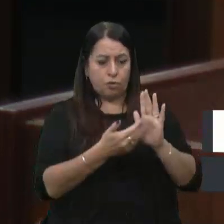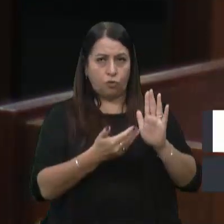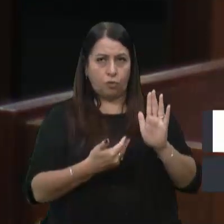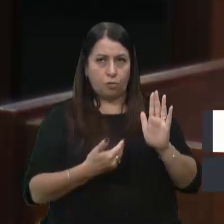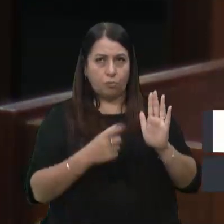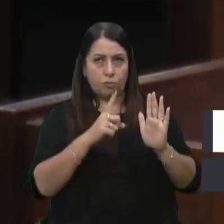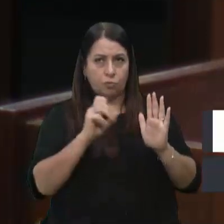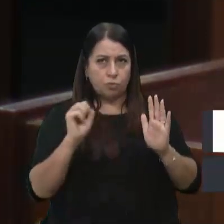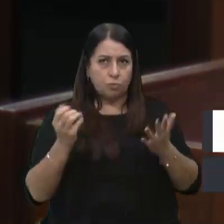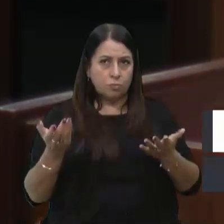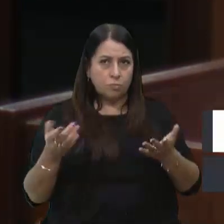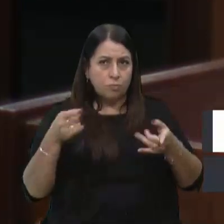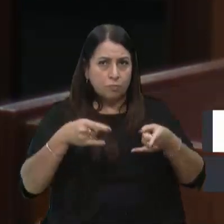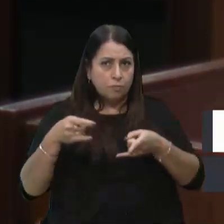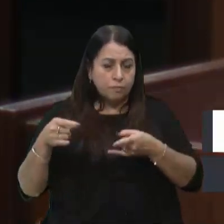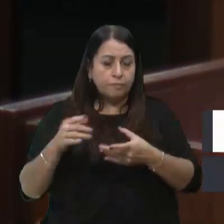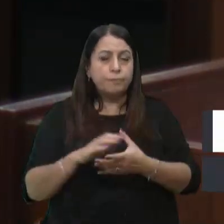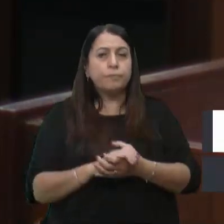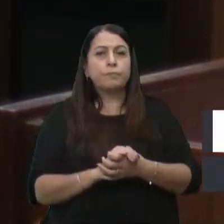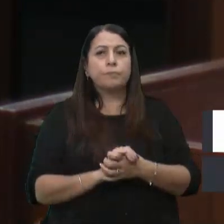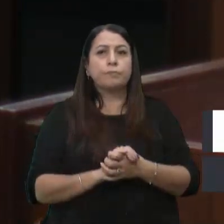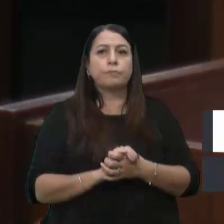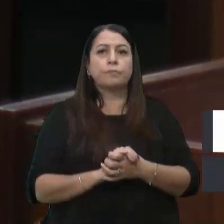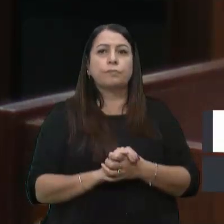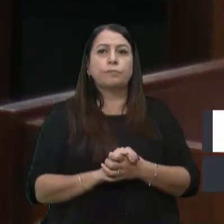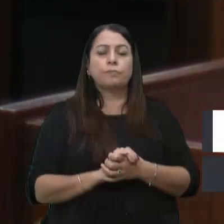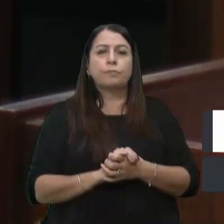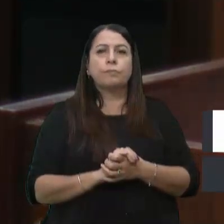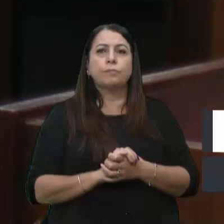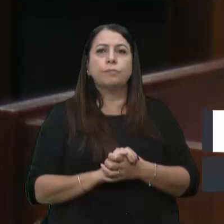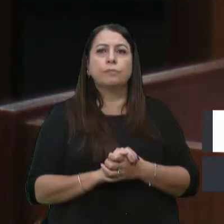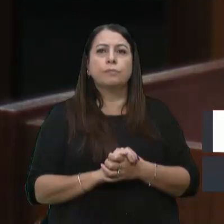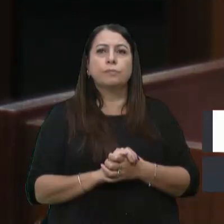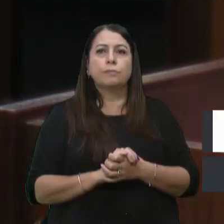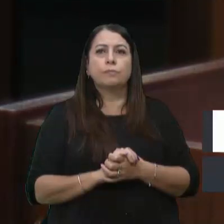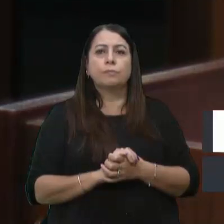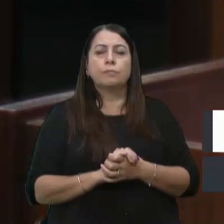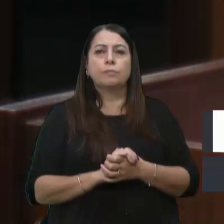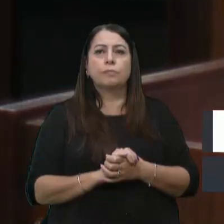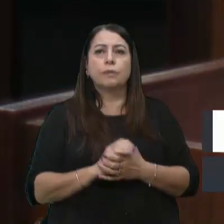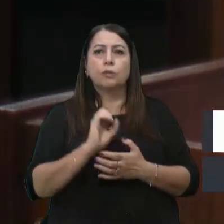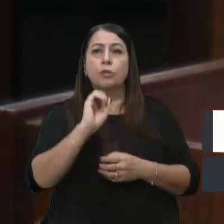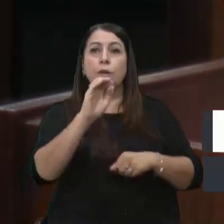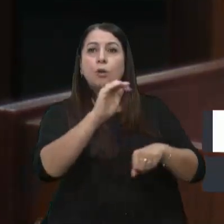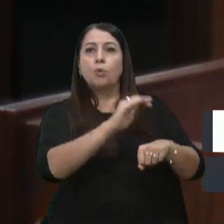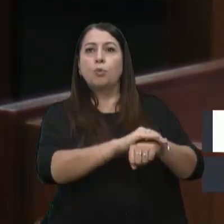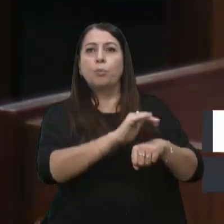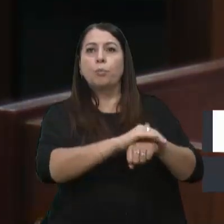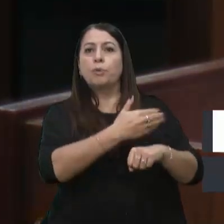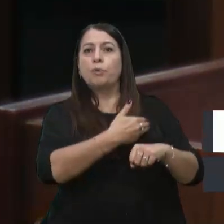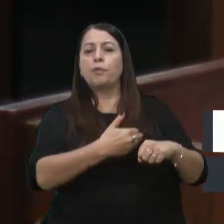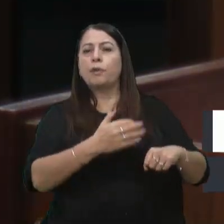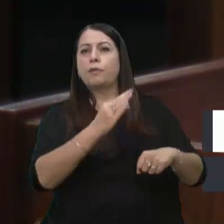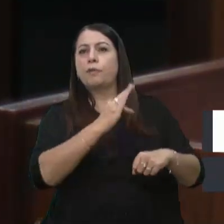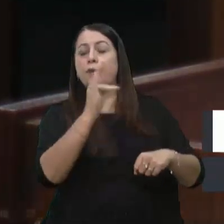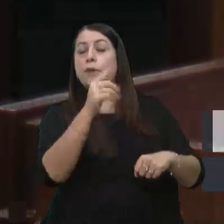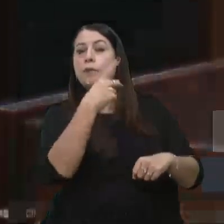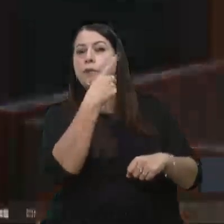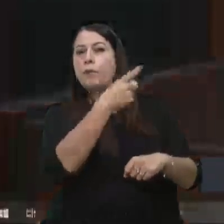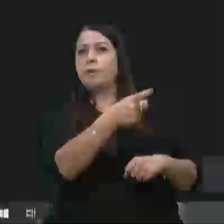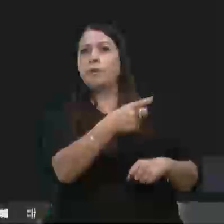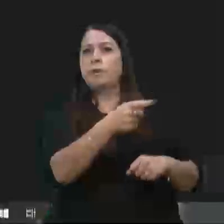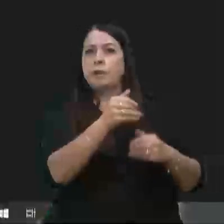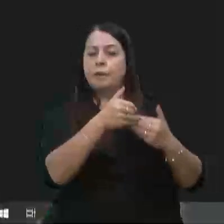118 leitos segue a matéria diz o seguinte jogando na qual nas costas do governo federal dizendo que agora